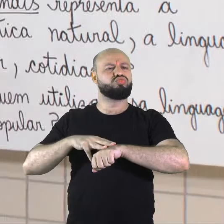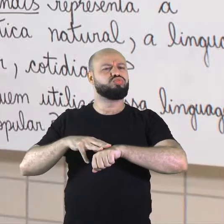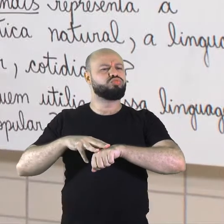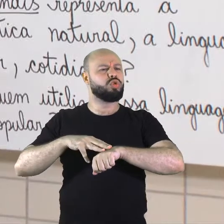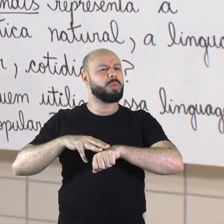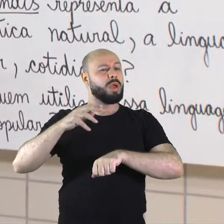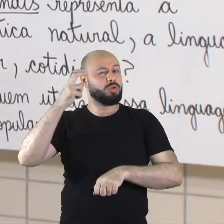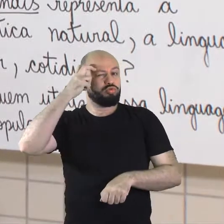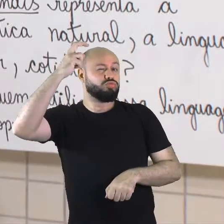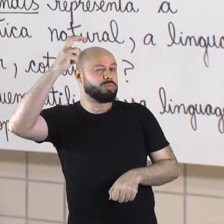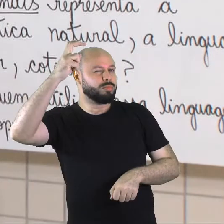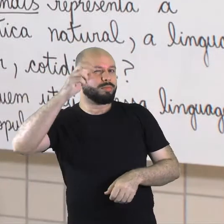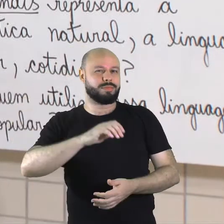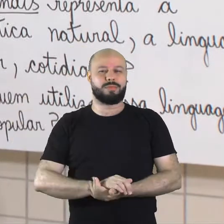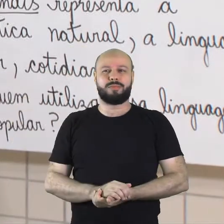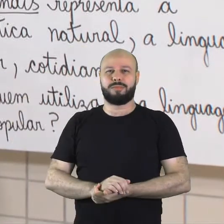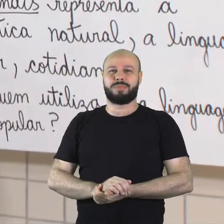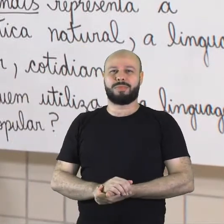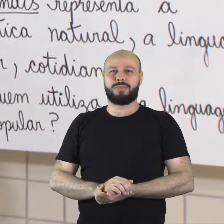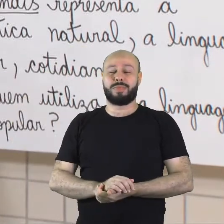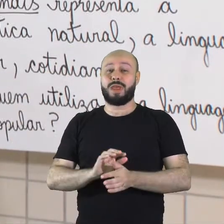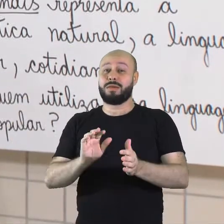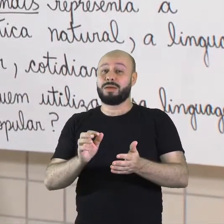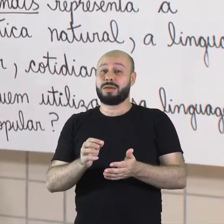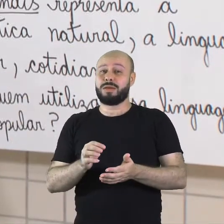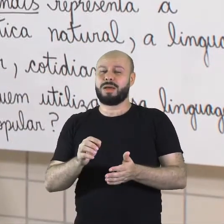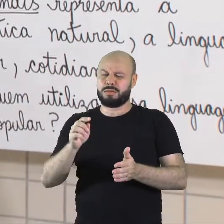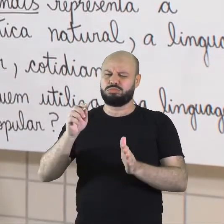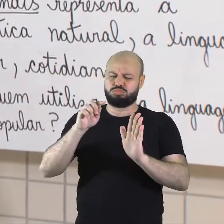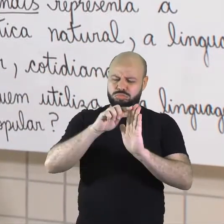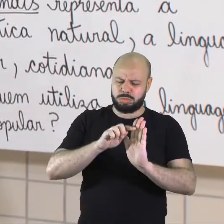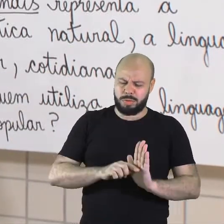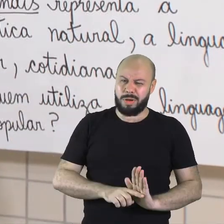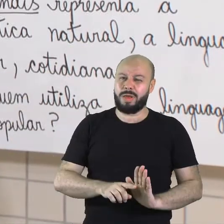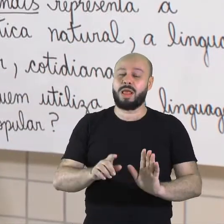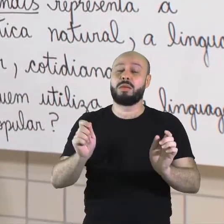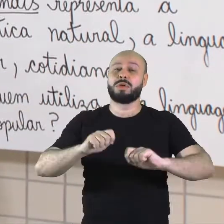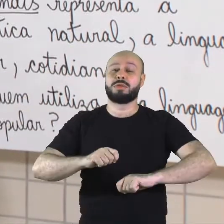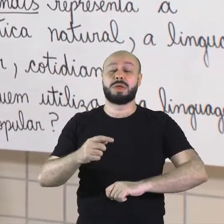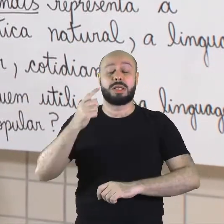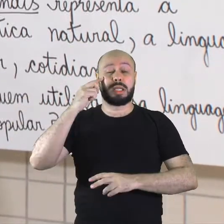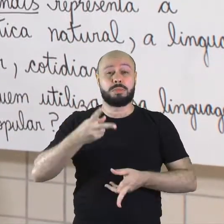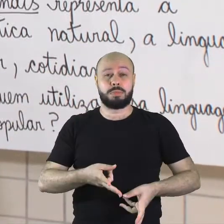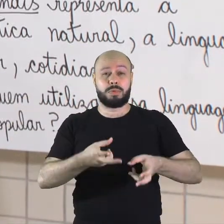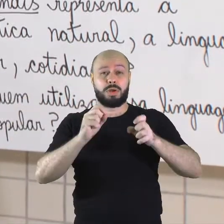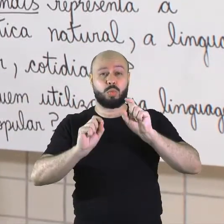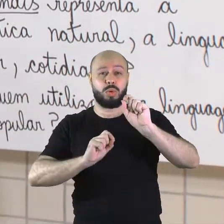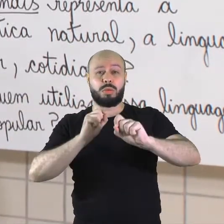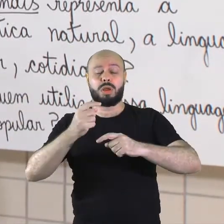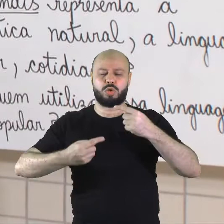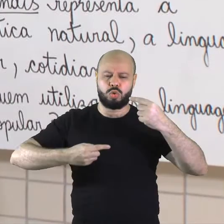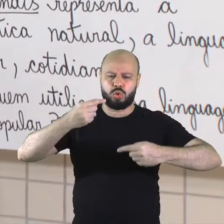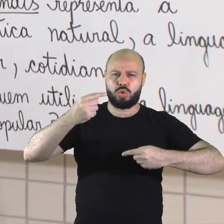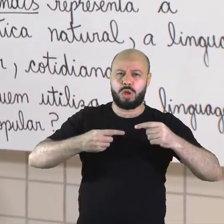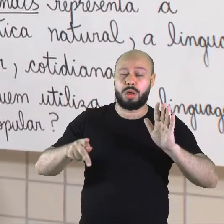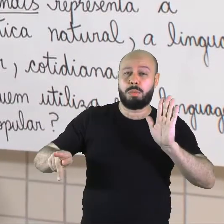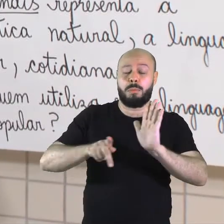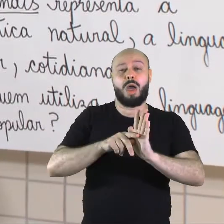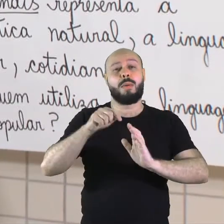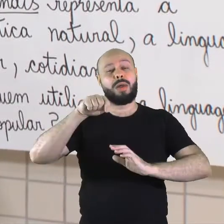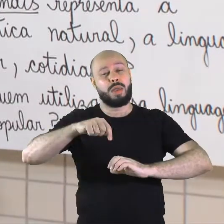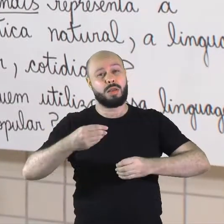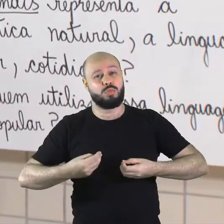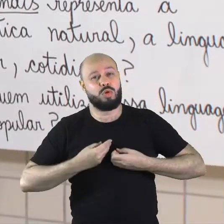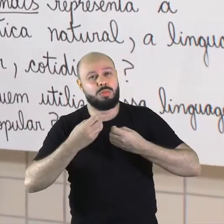Então, essas primeiras perguntas é justamente para a gente identificar a discussão que esse poema faz, né,